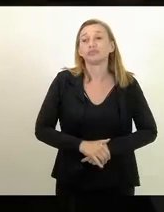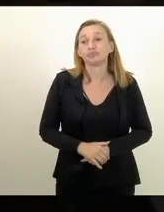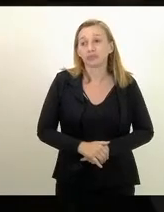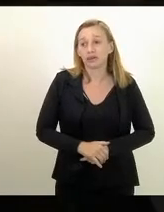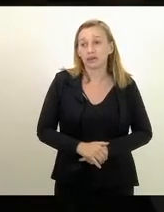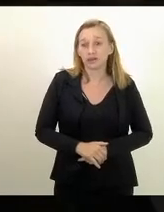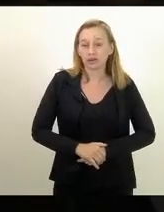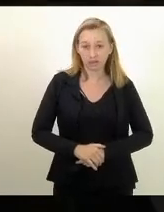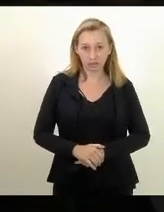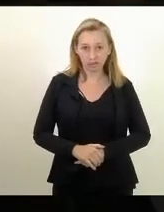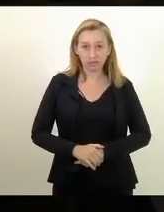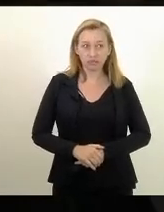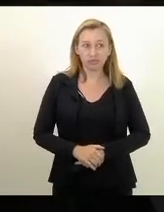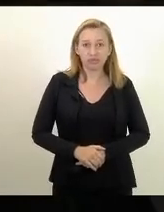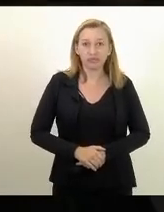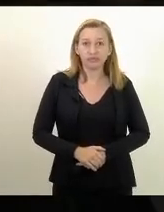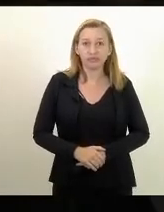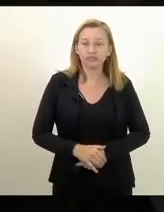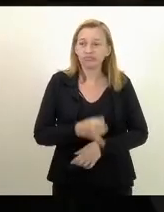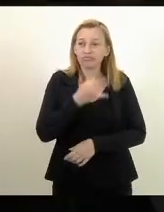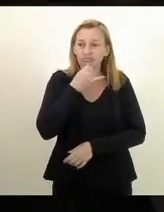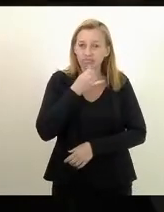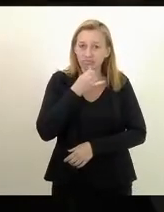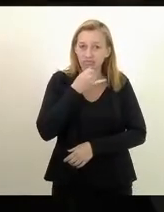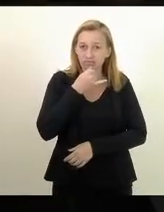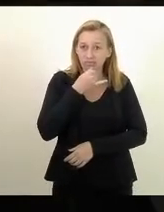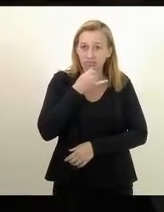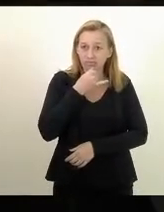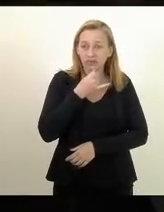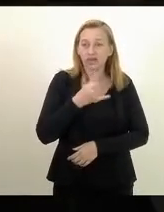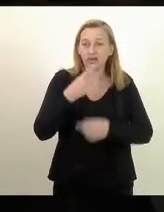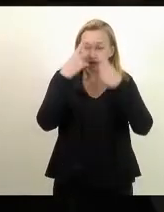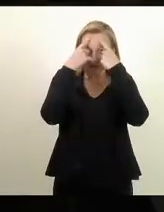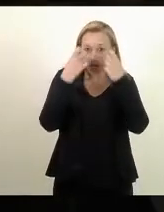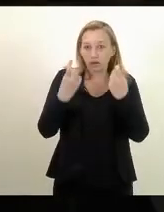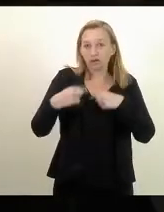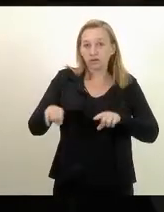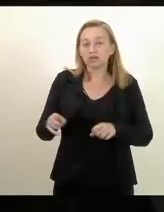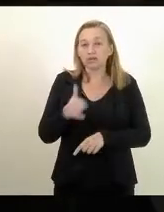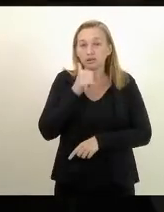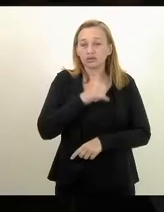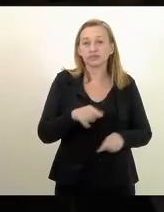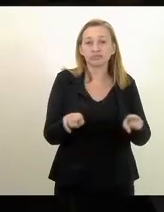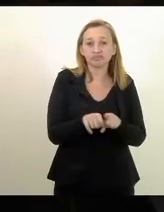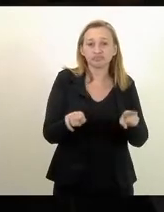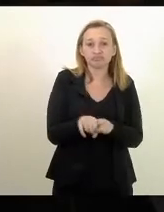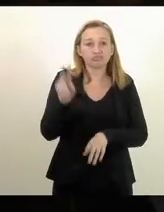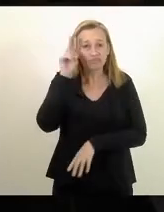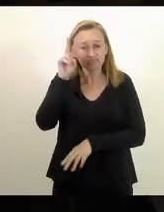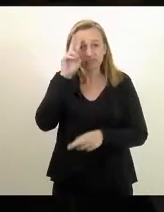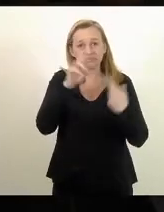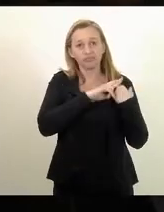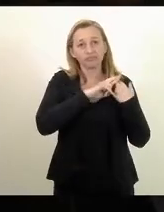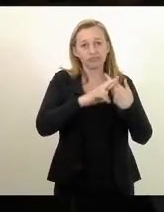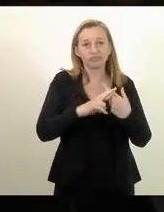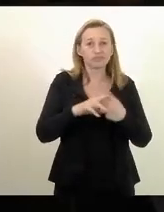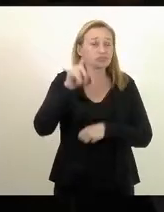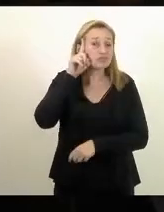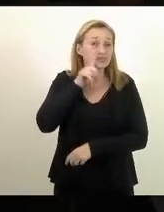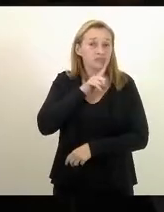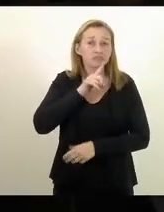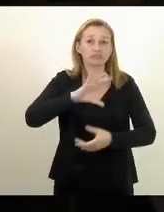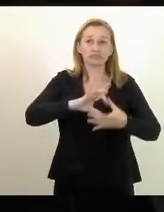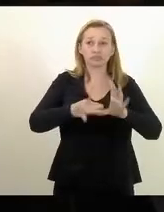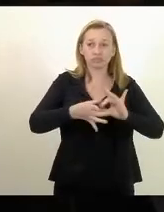aspecto dramático dramático que é a violência contra as mulheres mas lembrar também a responsabilidade dos Estados Unidos nesse contexto